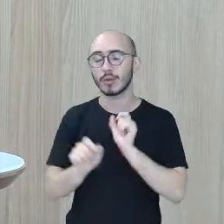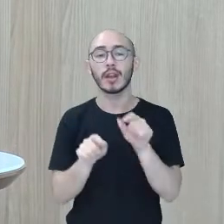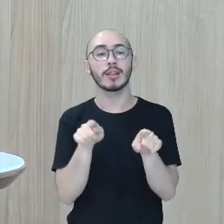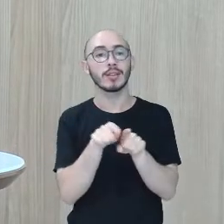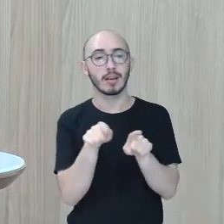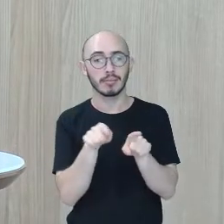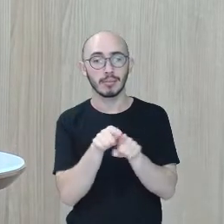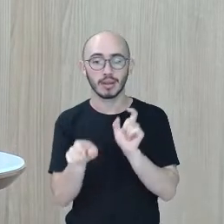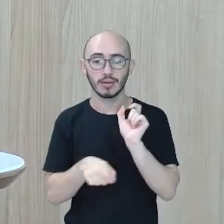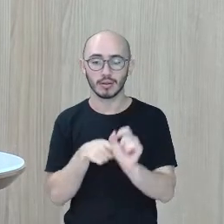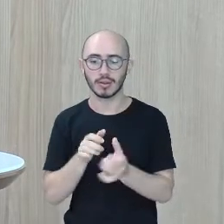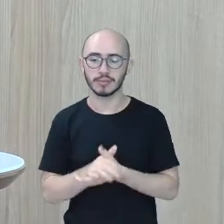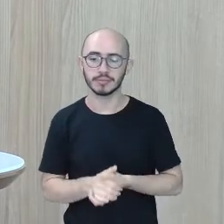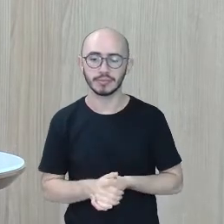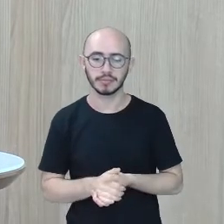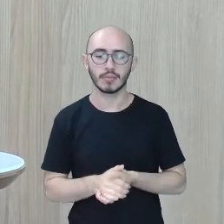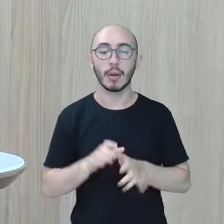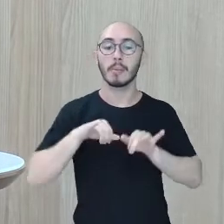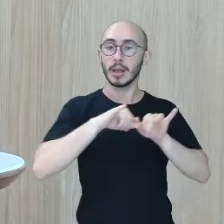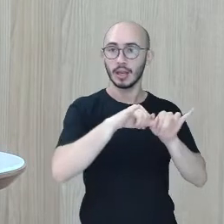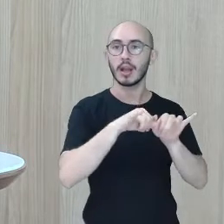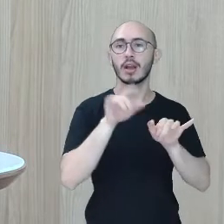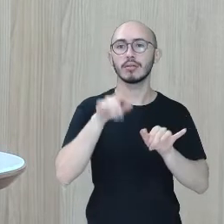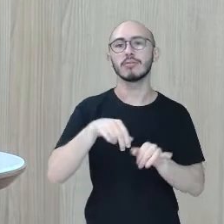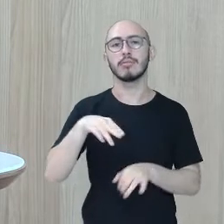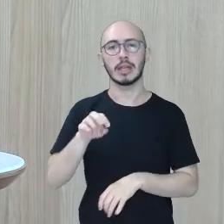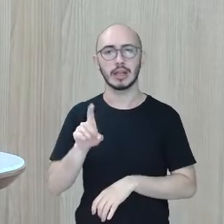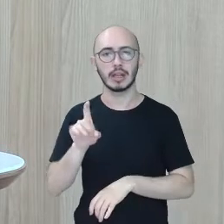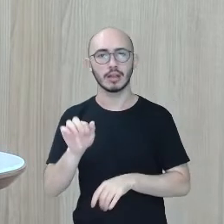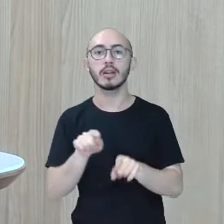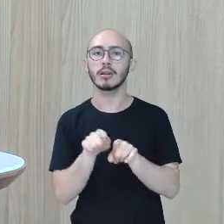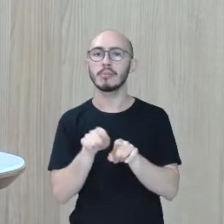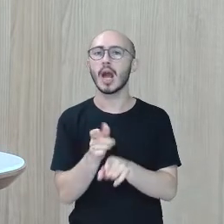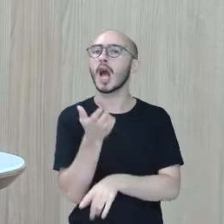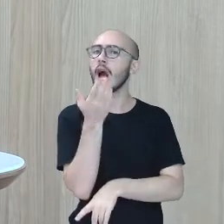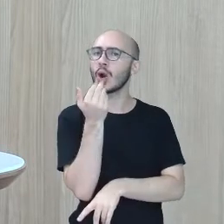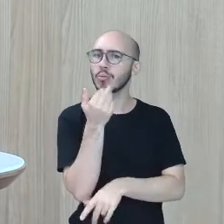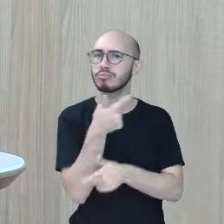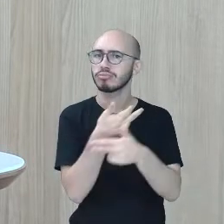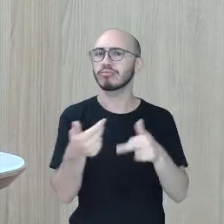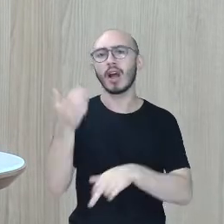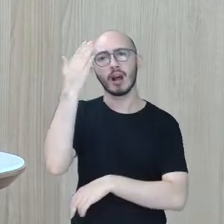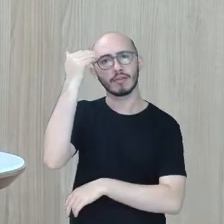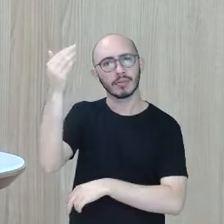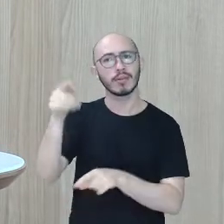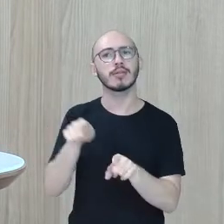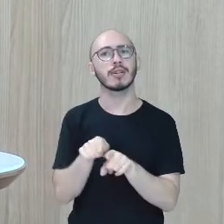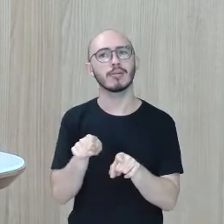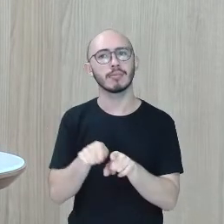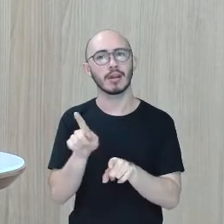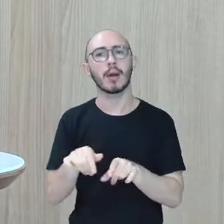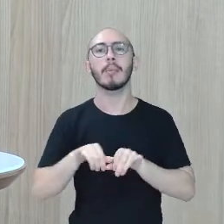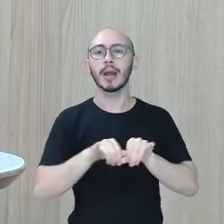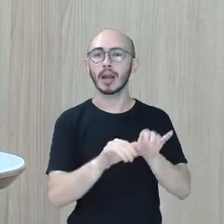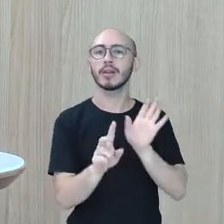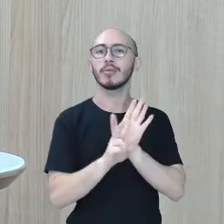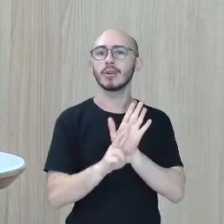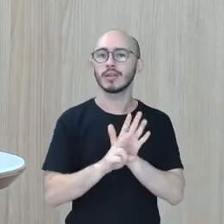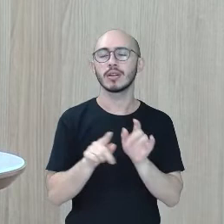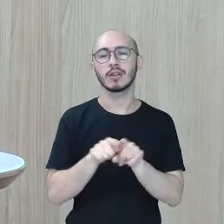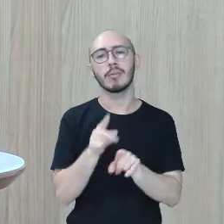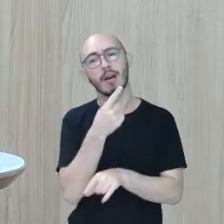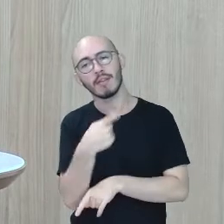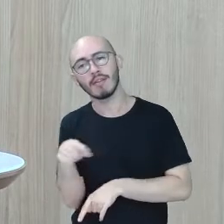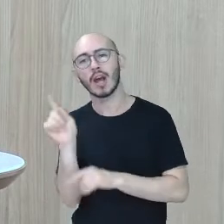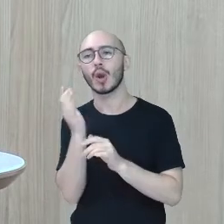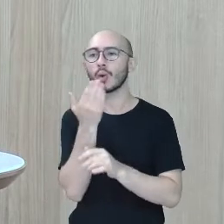também é um outro mercado muito reconhecido pela gastronomia, né? Então, assim como o mercado da Boa Vista, as pessoas vão para lá para comer,